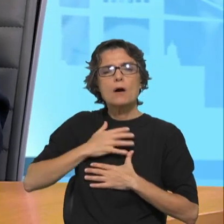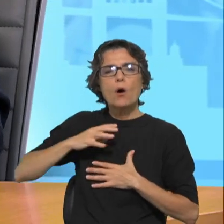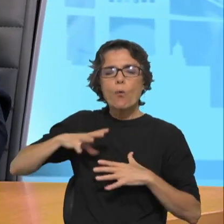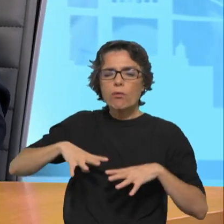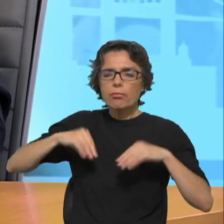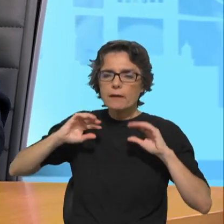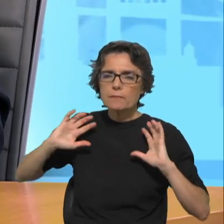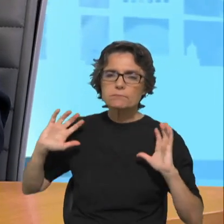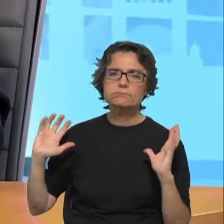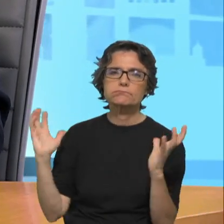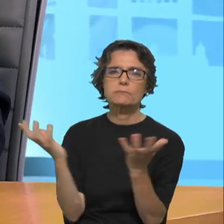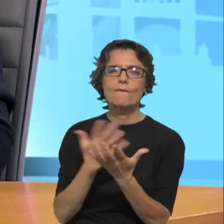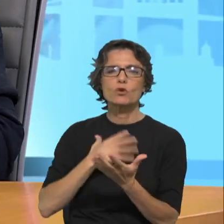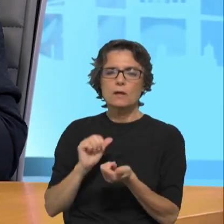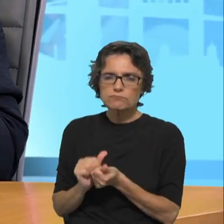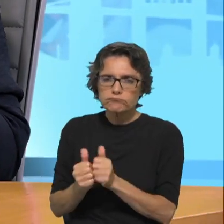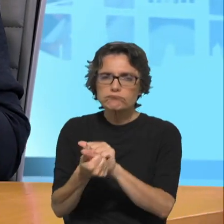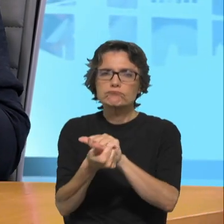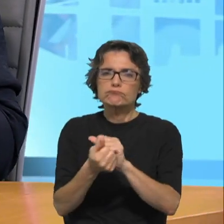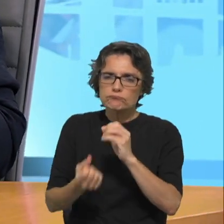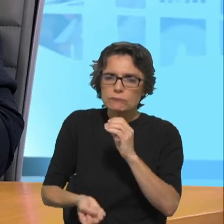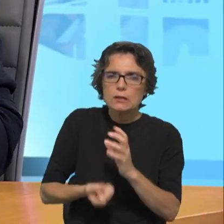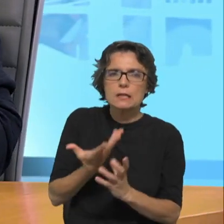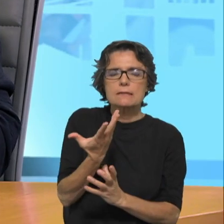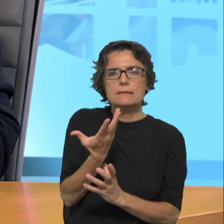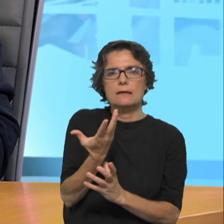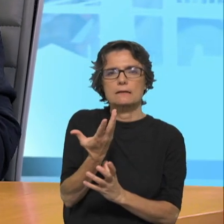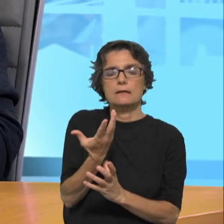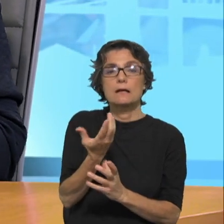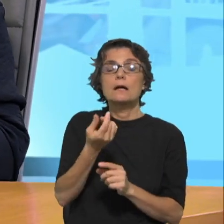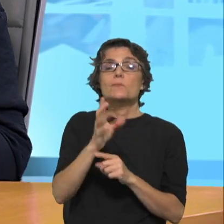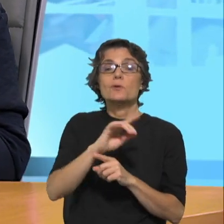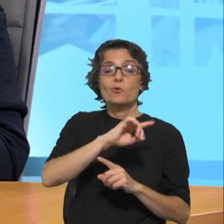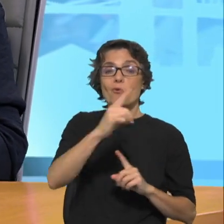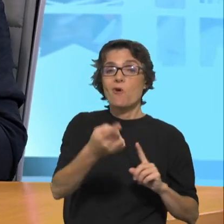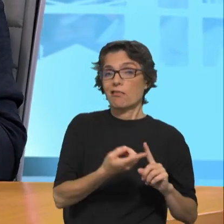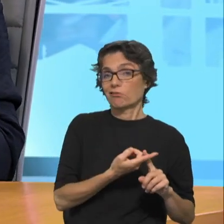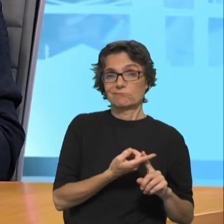entrega, transformação. Se formos ver as estações que existem no ano, no